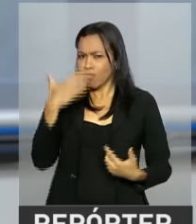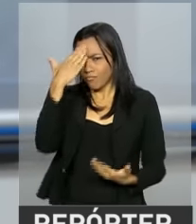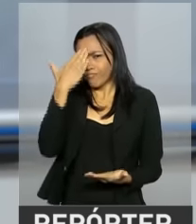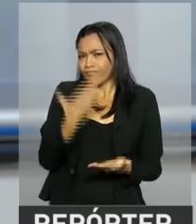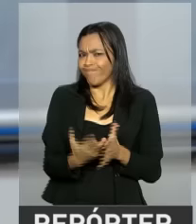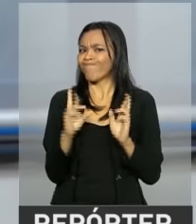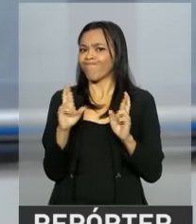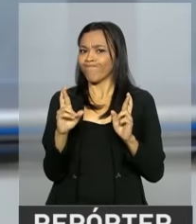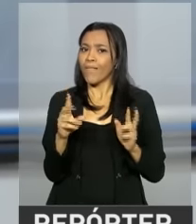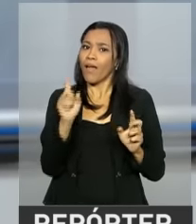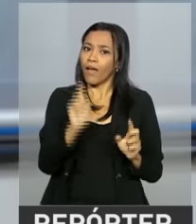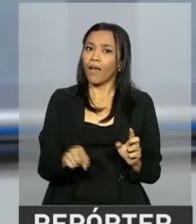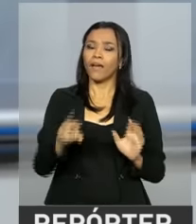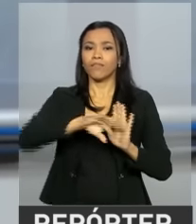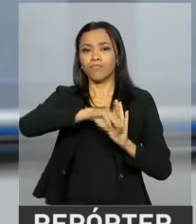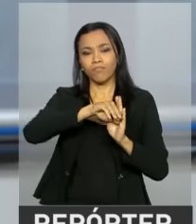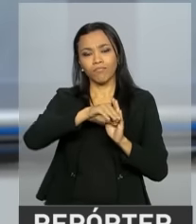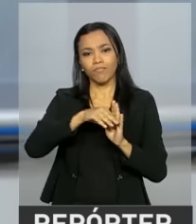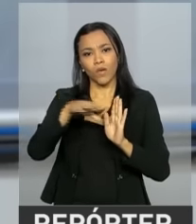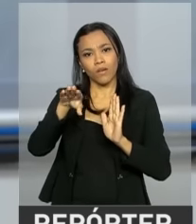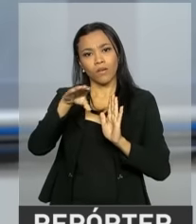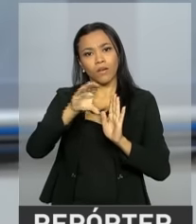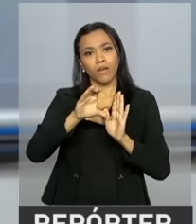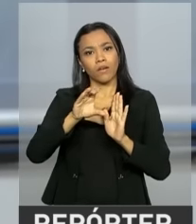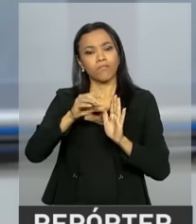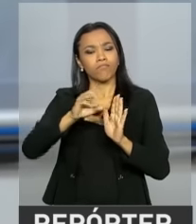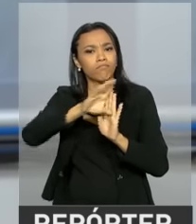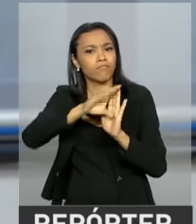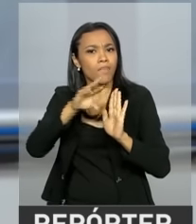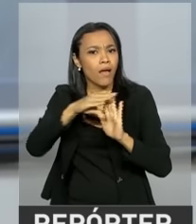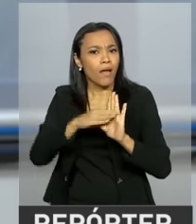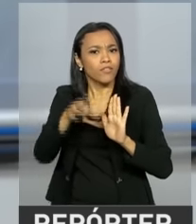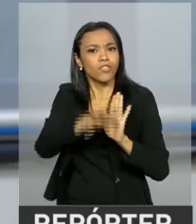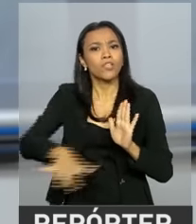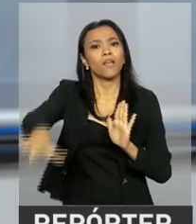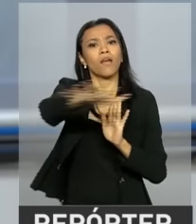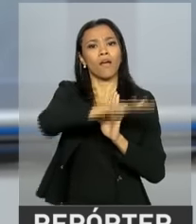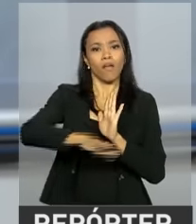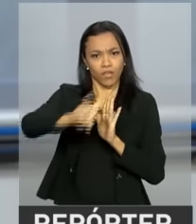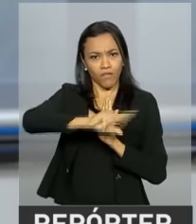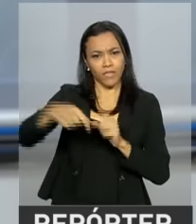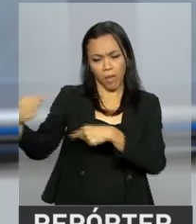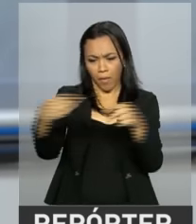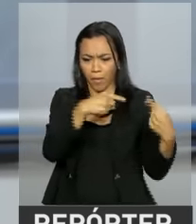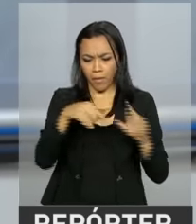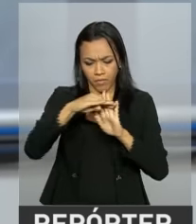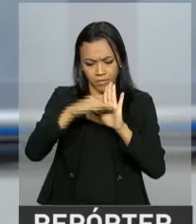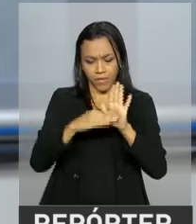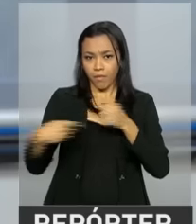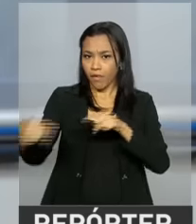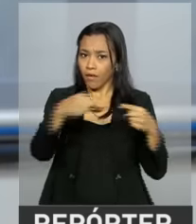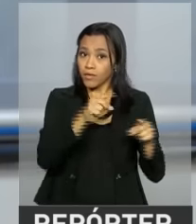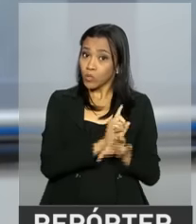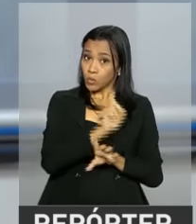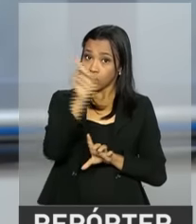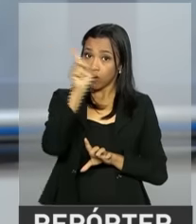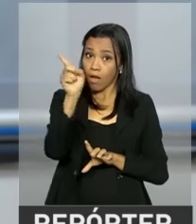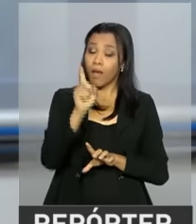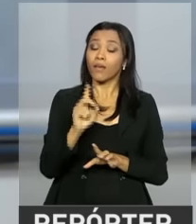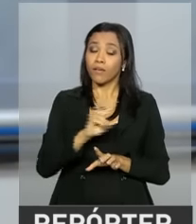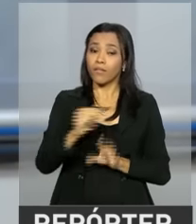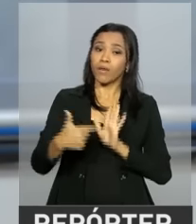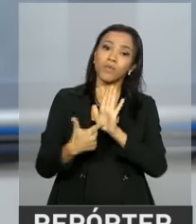são esses de modo geral conceitos e genéricos que serão debatidos lá Mas que indicarão que o